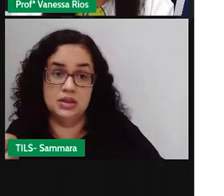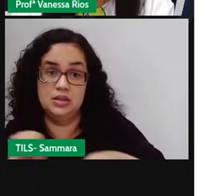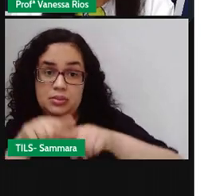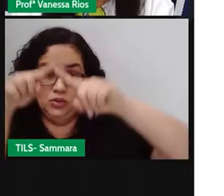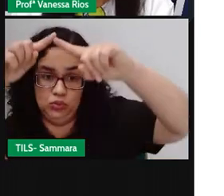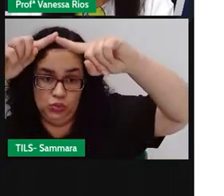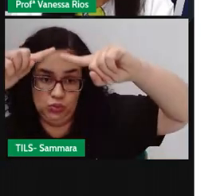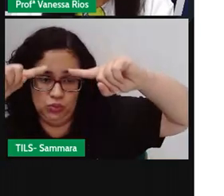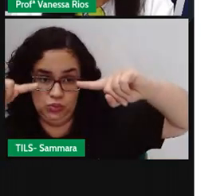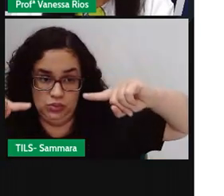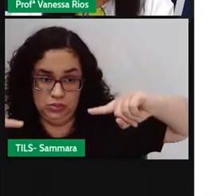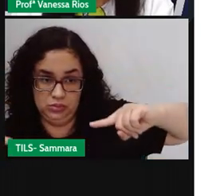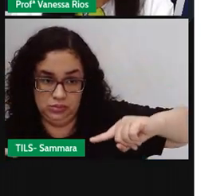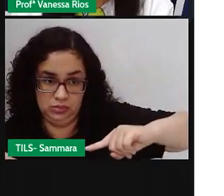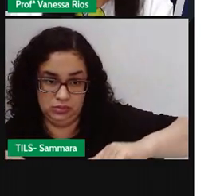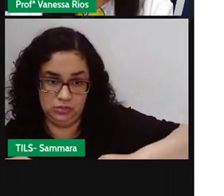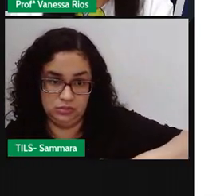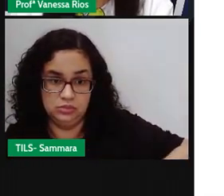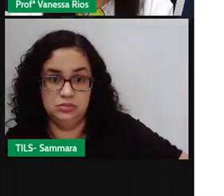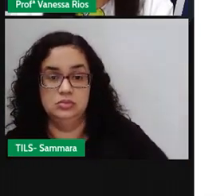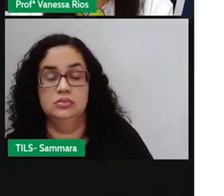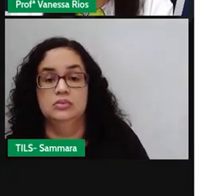o triângulo.